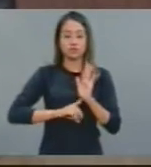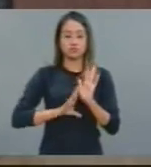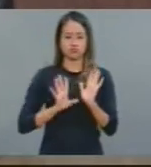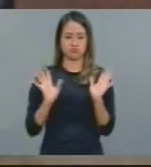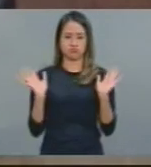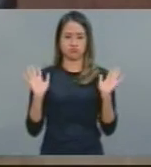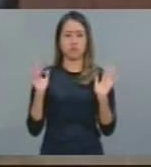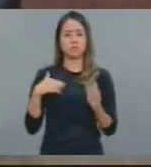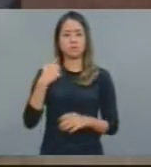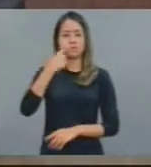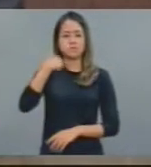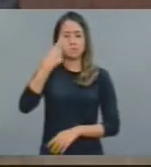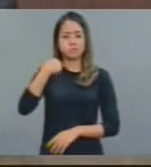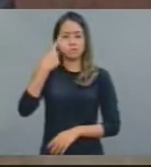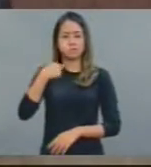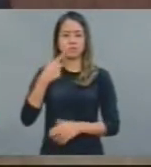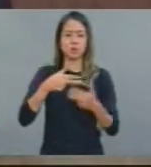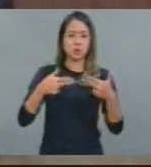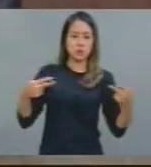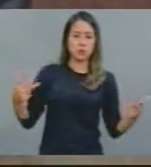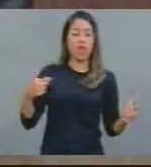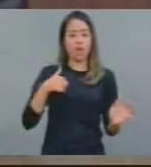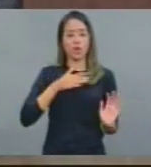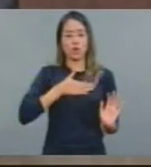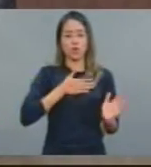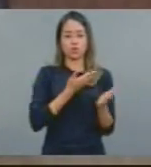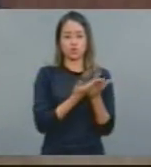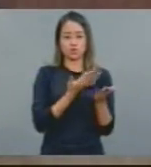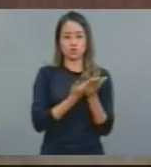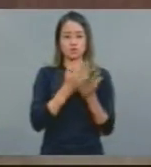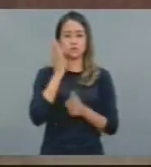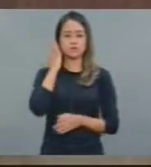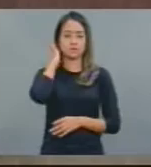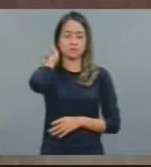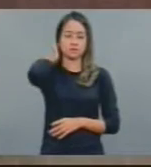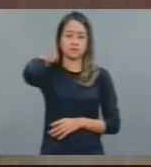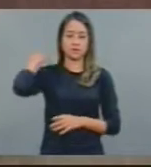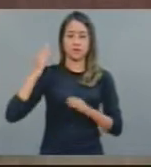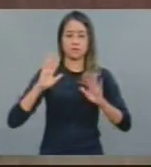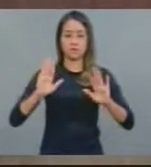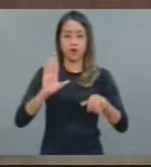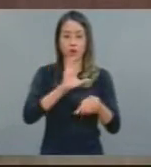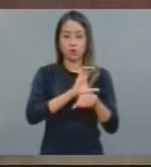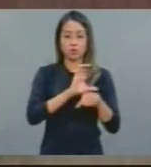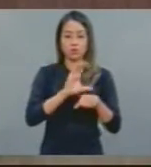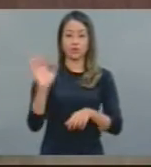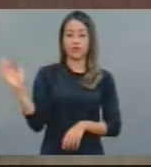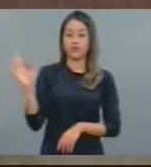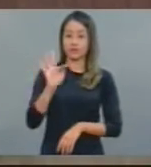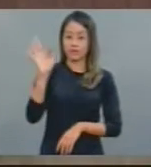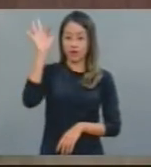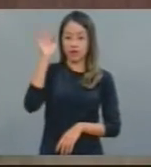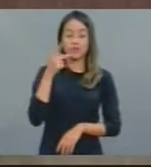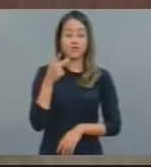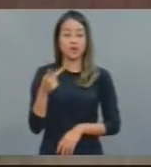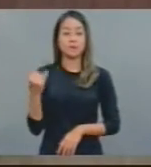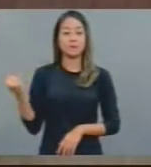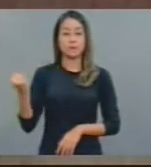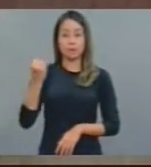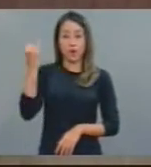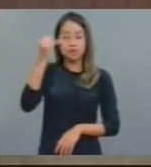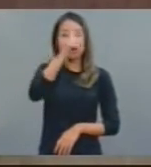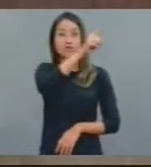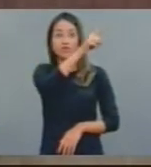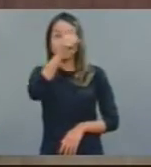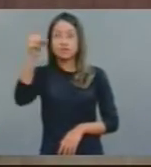E acho que sei pouco, inclusive, por isso gosto de estudar. A Constituição Federal, e é importante que os servidores saibam